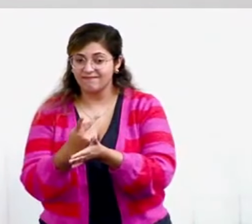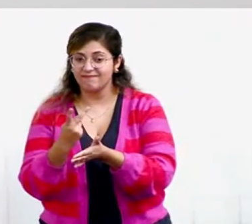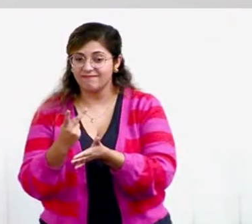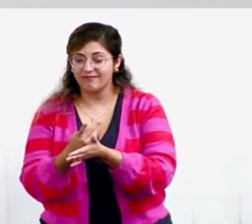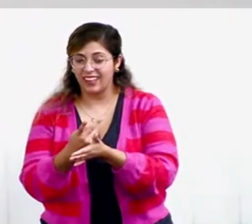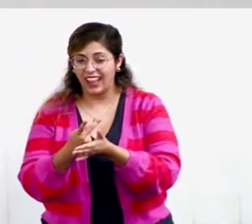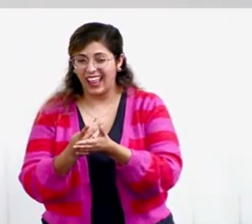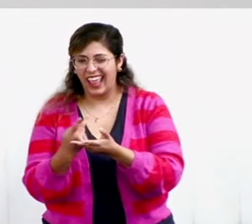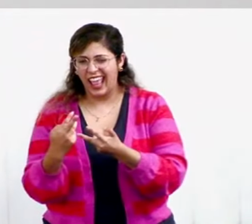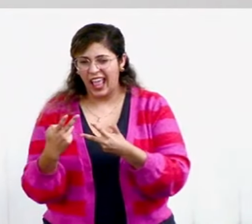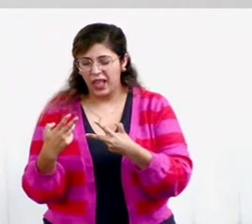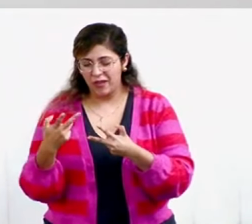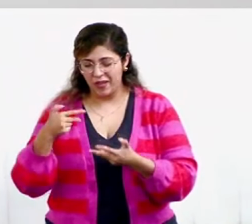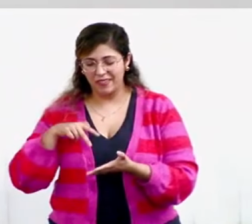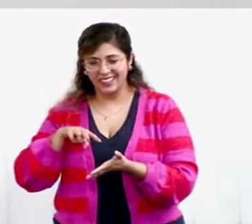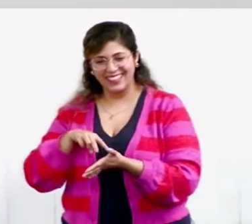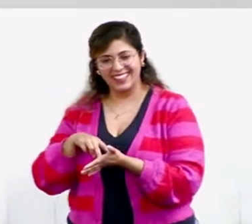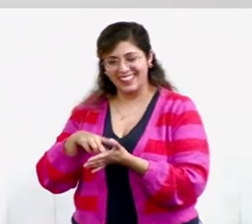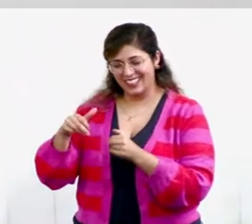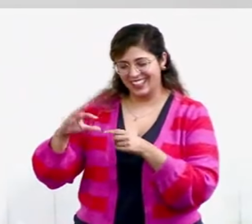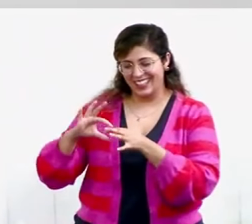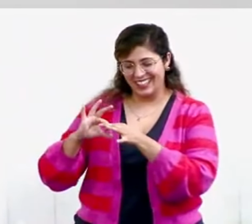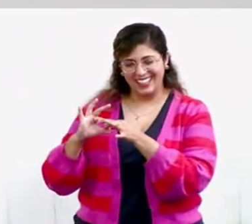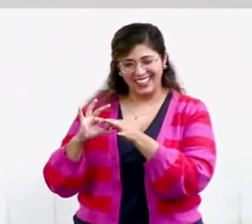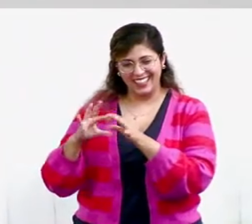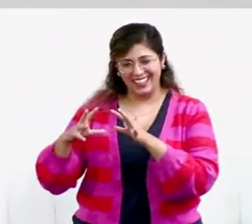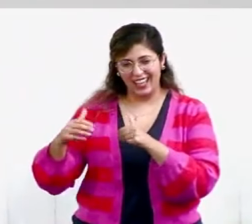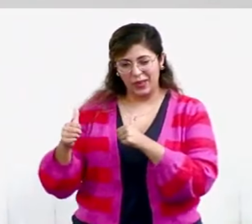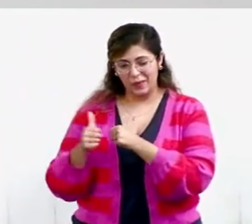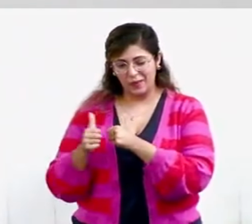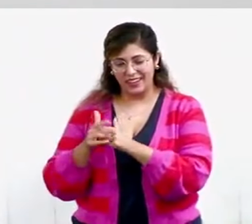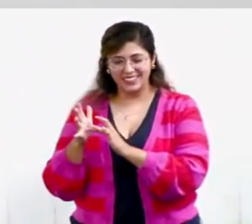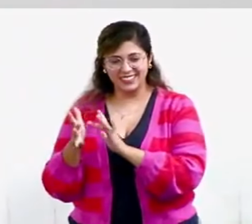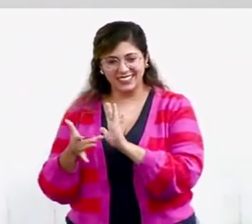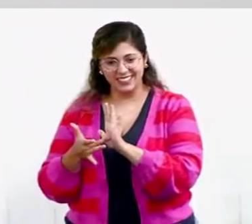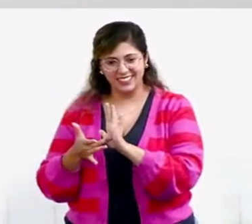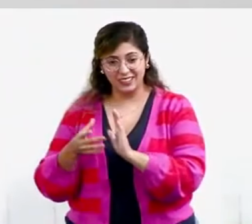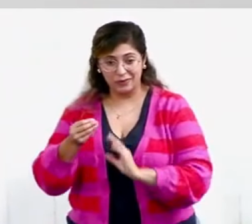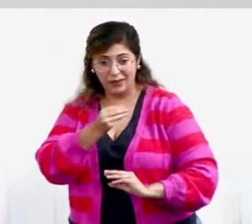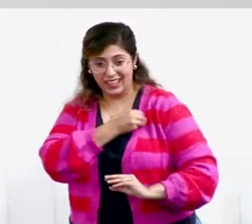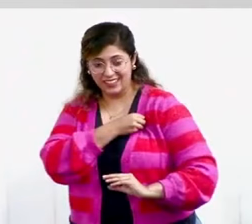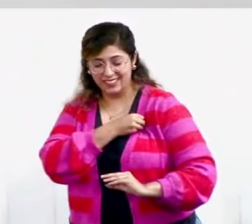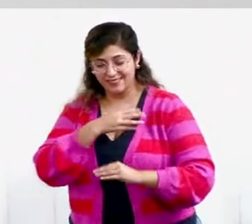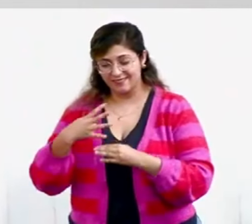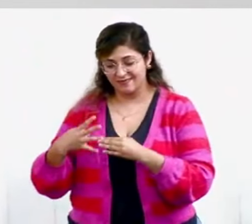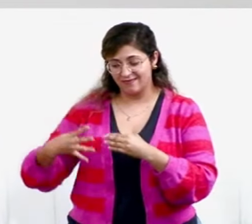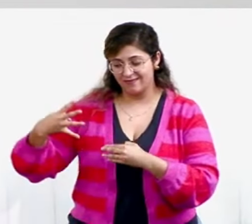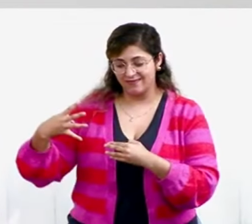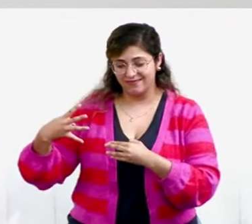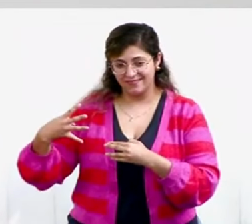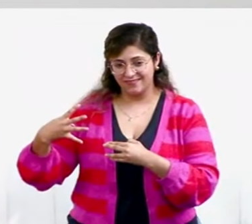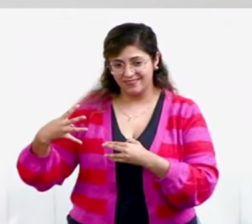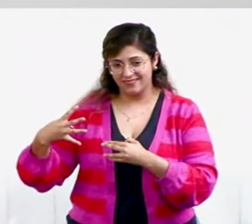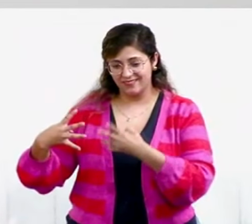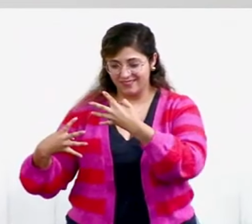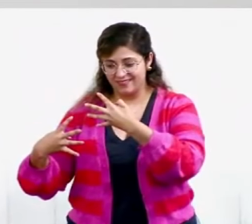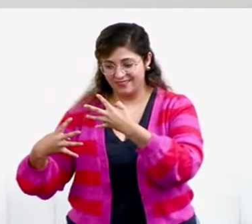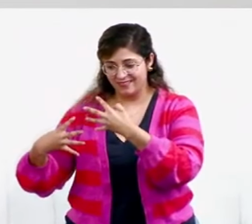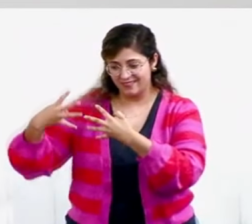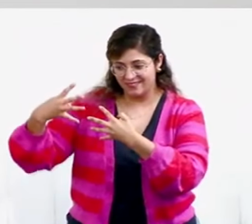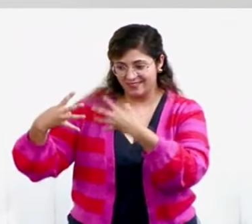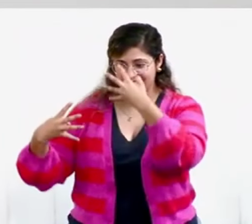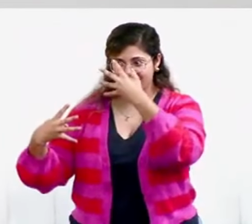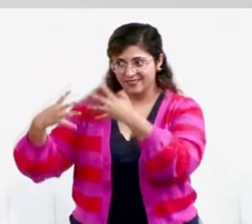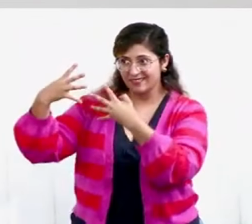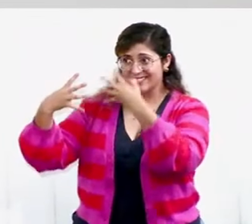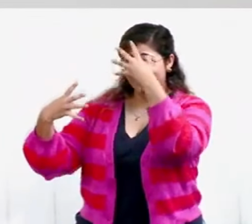Porque não é esse o caminho que Deus reservou para os seus. Pelo contrário, o caminho que Ele